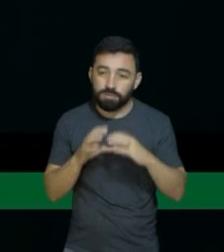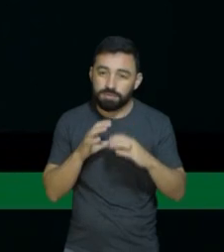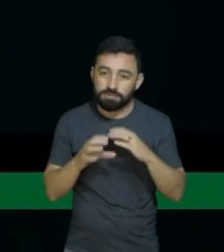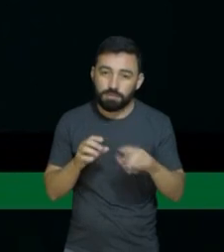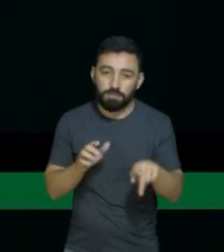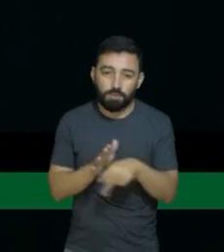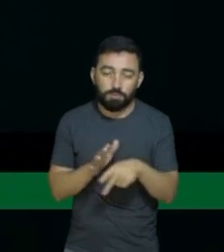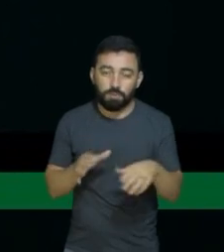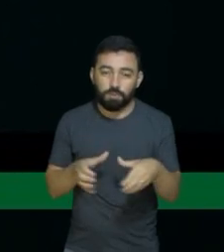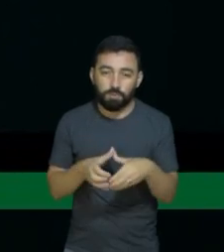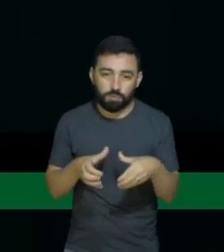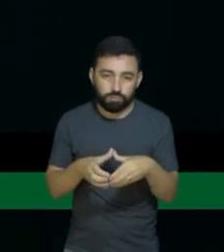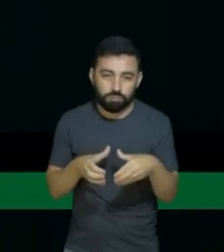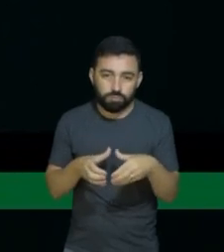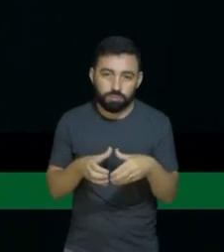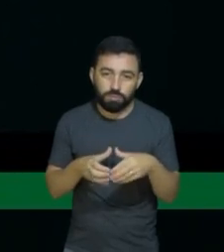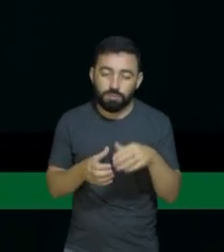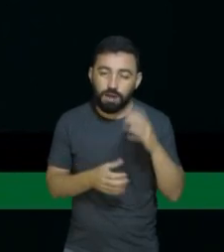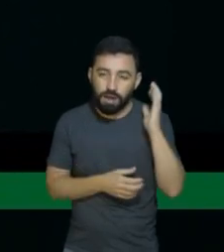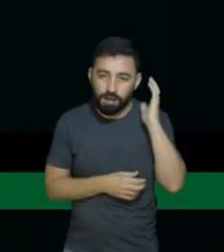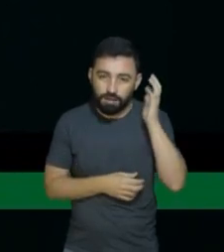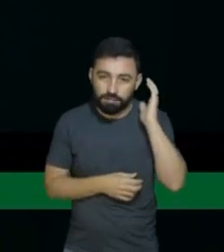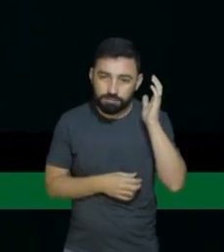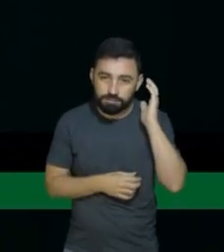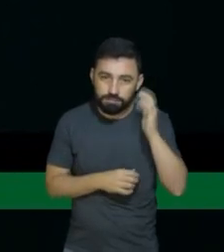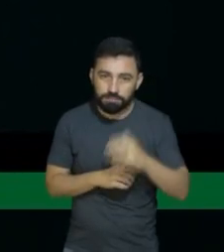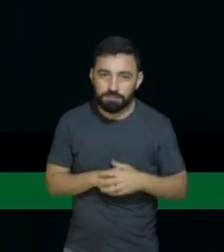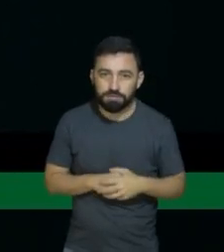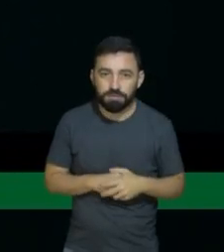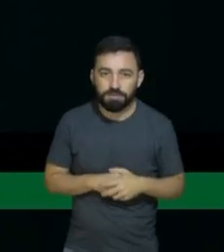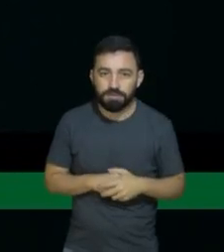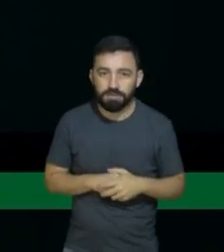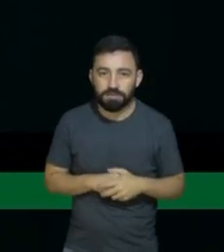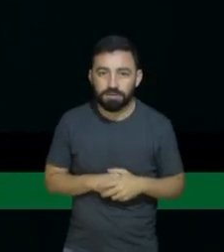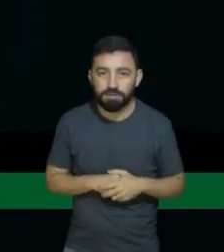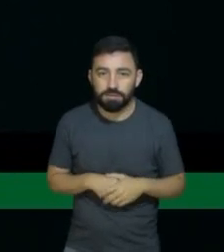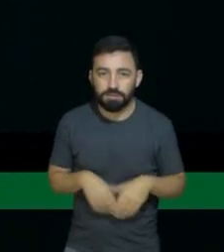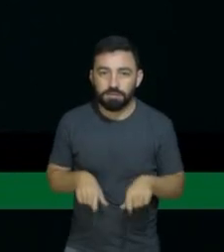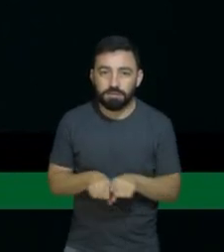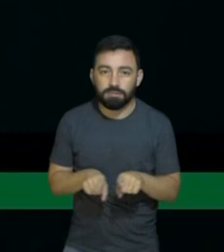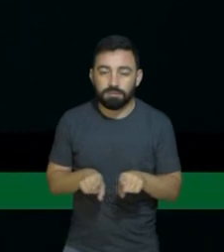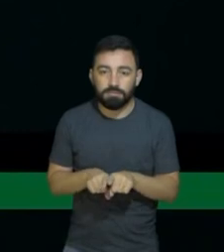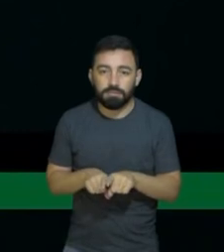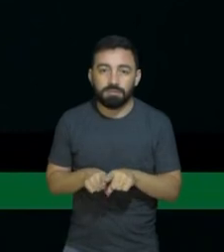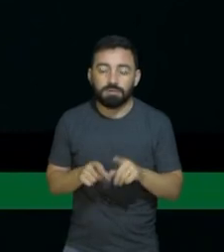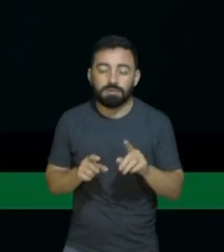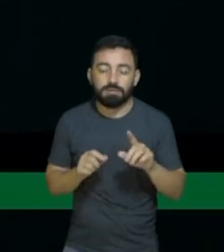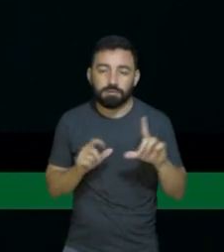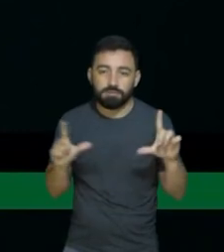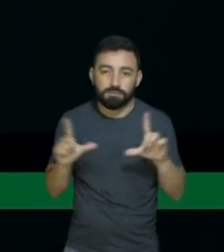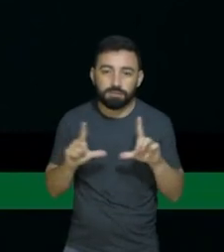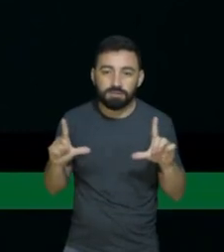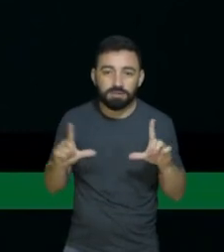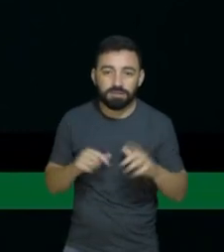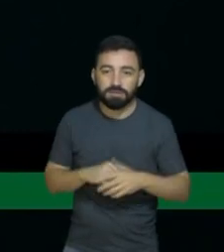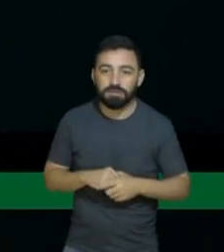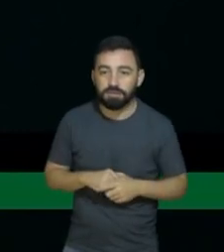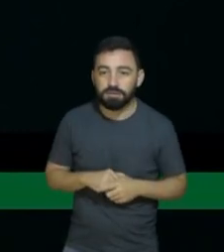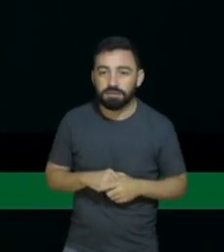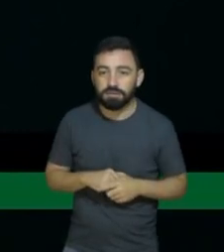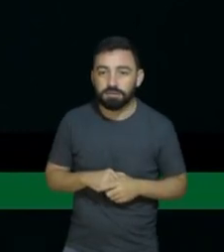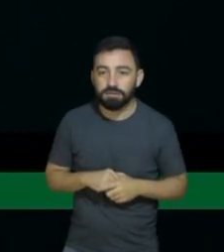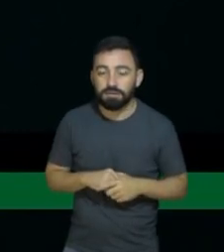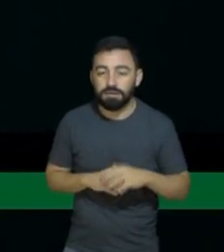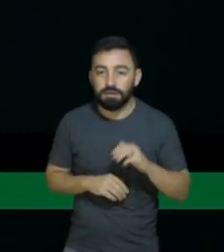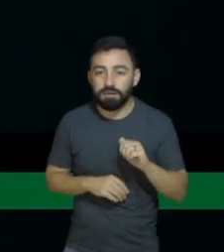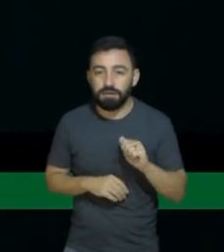Manuel Marquete da Rádio Belos Vales jornal var Norte e da TV online também faço parte da Diretoria da Cert